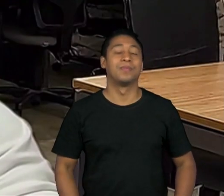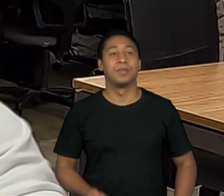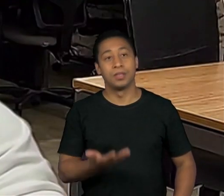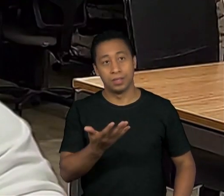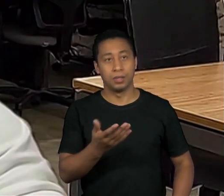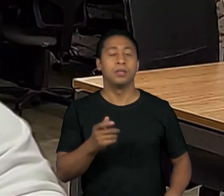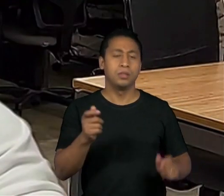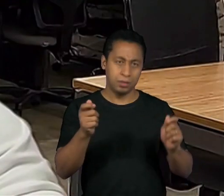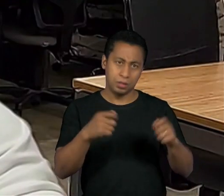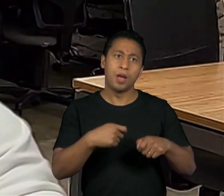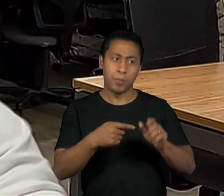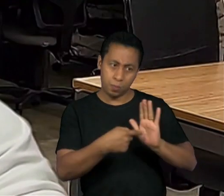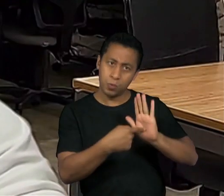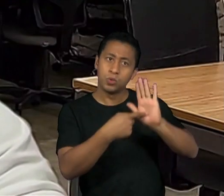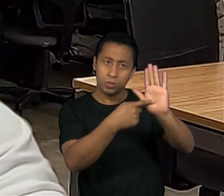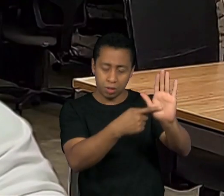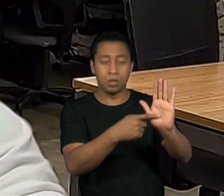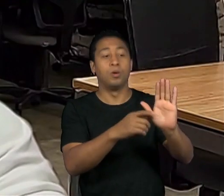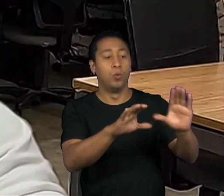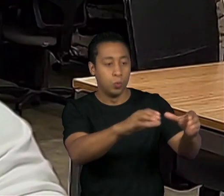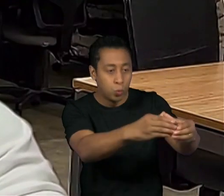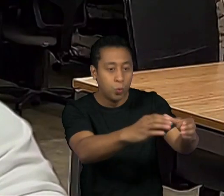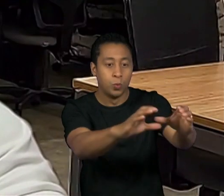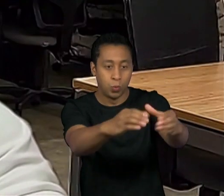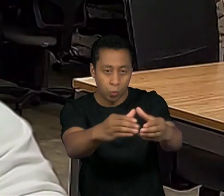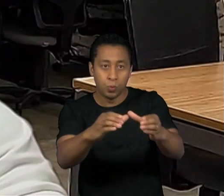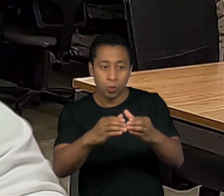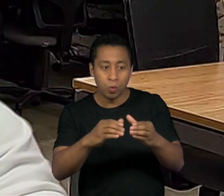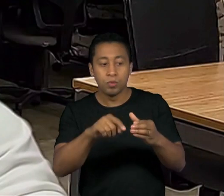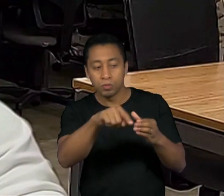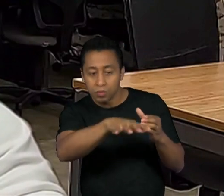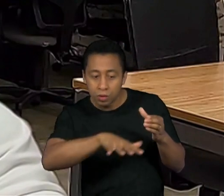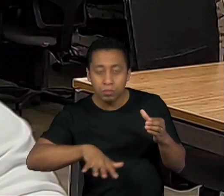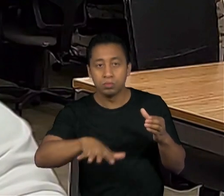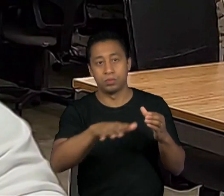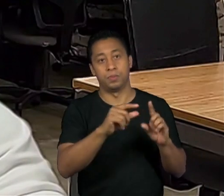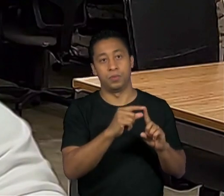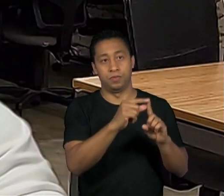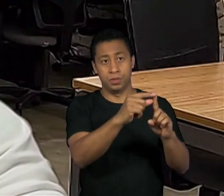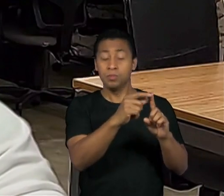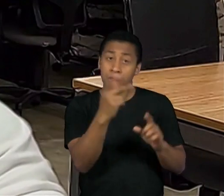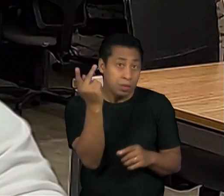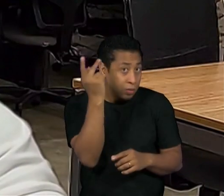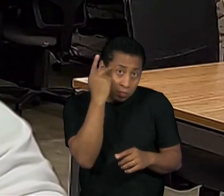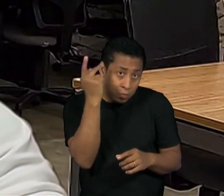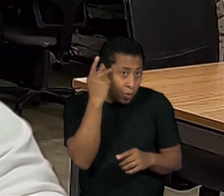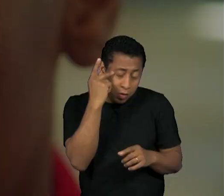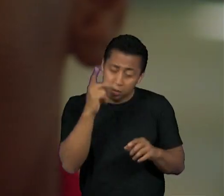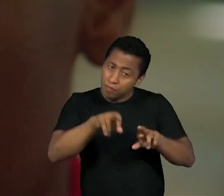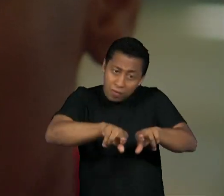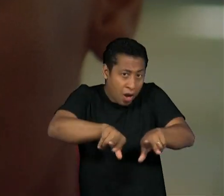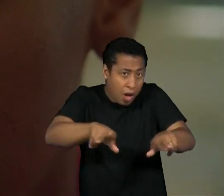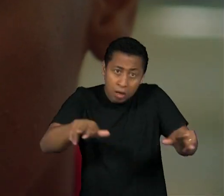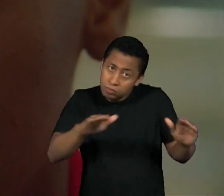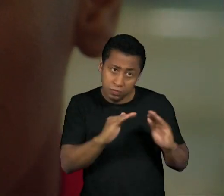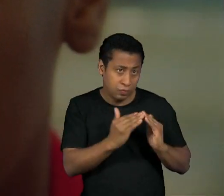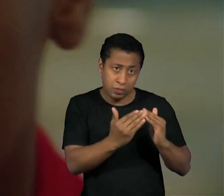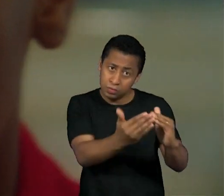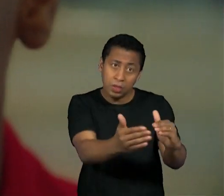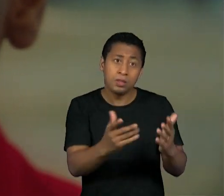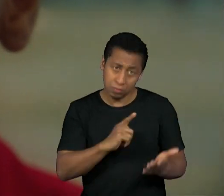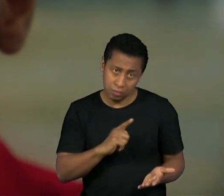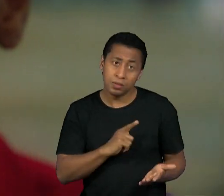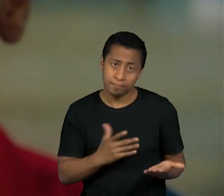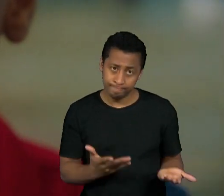de outras camadas das nossas periferias que até mesmo em São Paulo são diversos tipos de periferia, né? Eu acho que a juventude